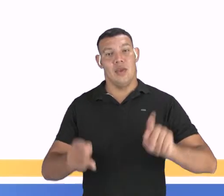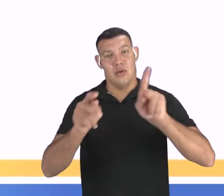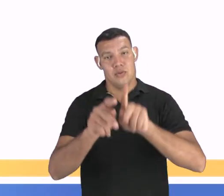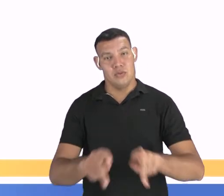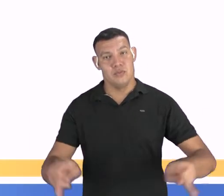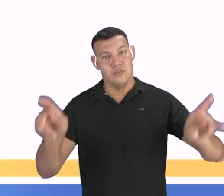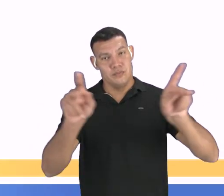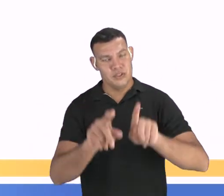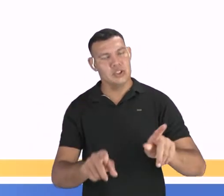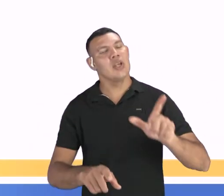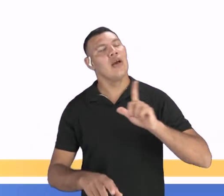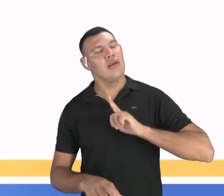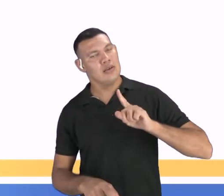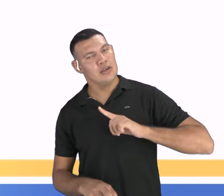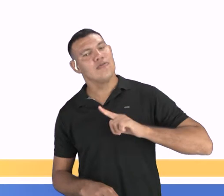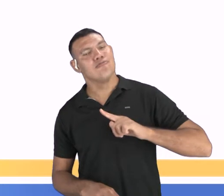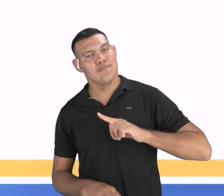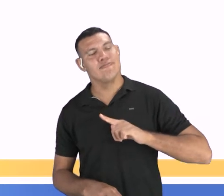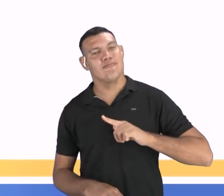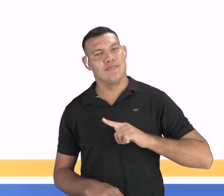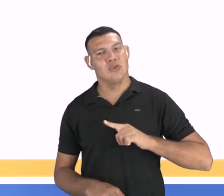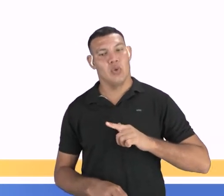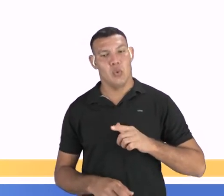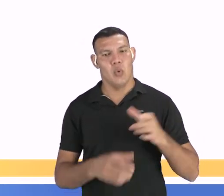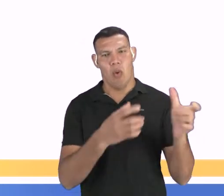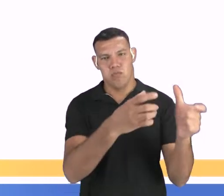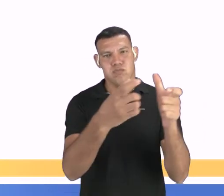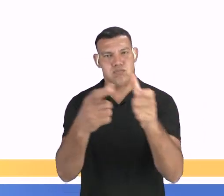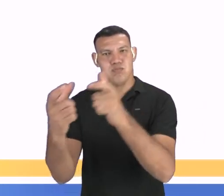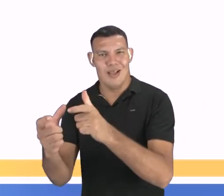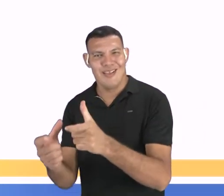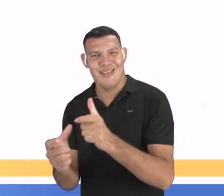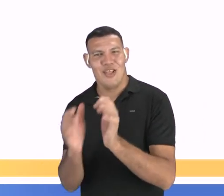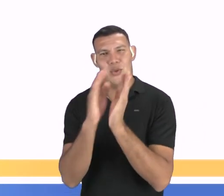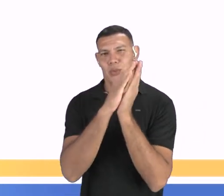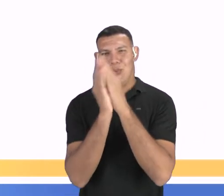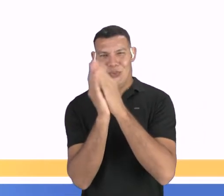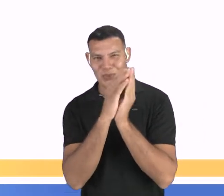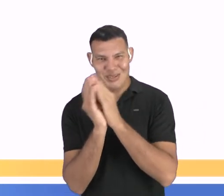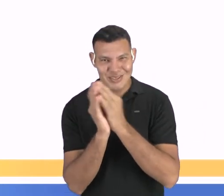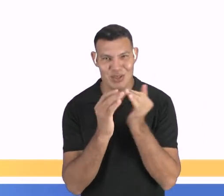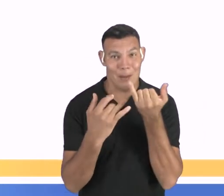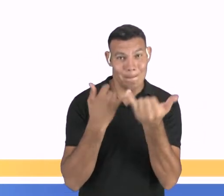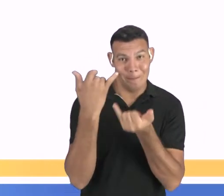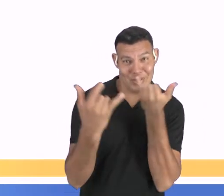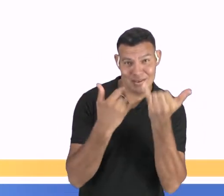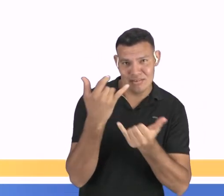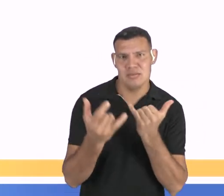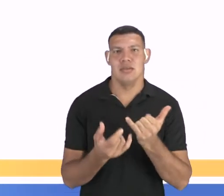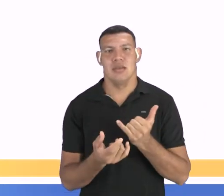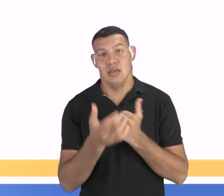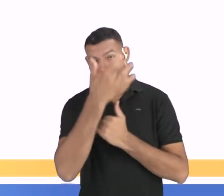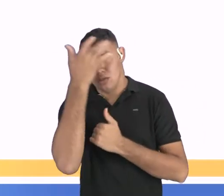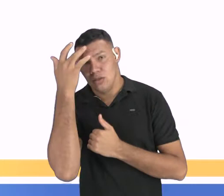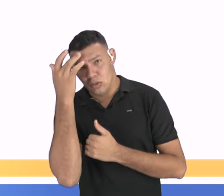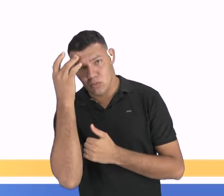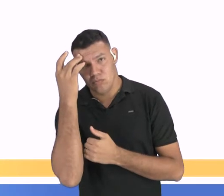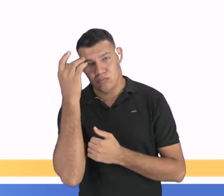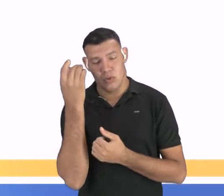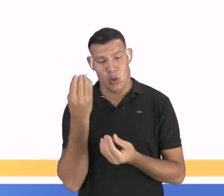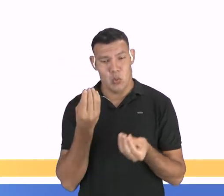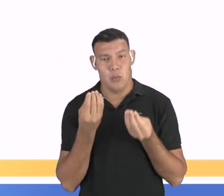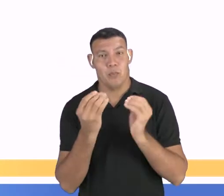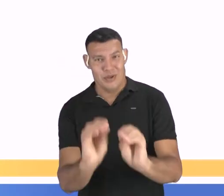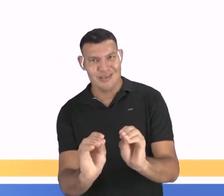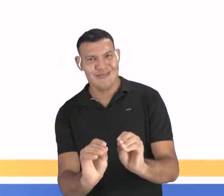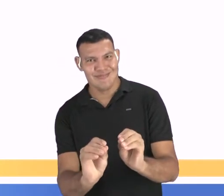costumam existir parques com vários brinquedos e jogos. Os usuários colocam créditos em um cartão que são